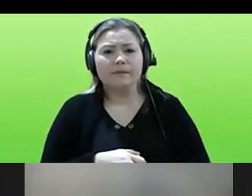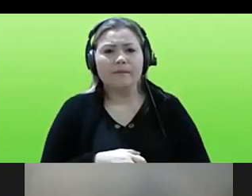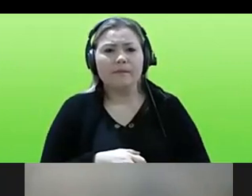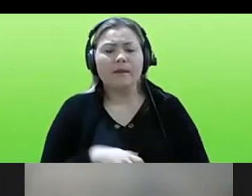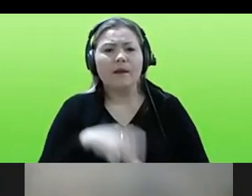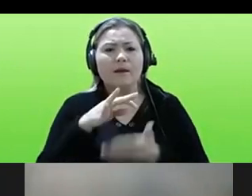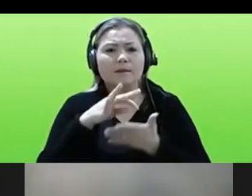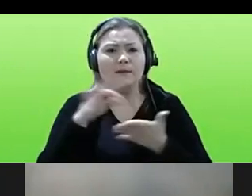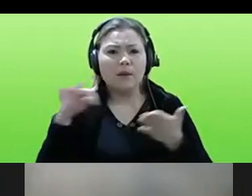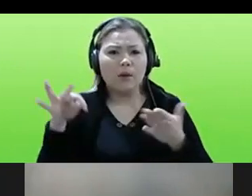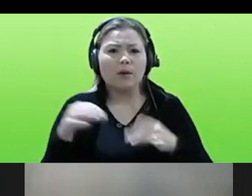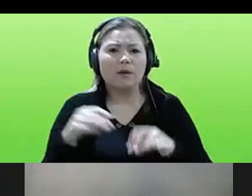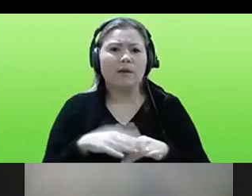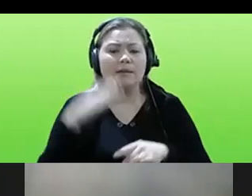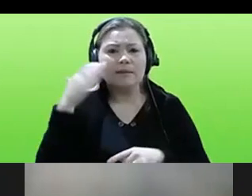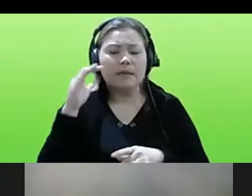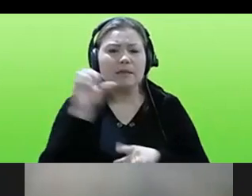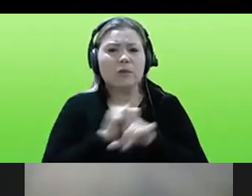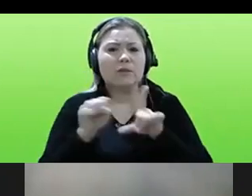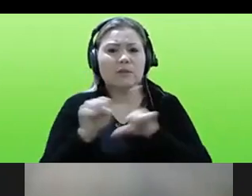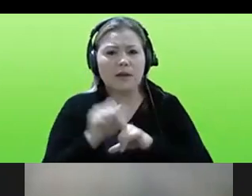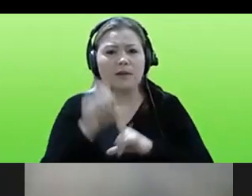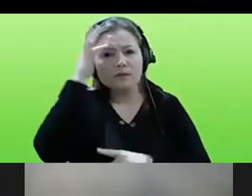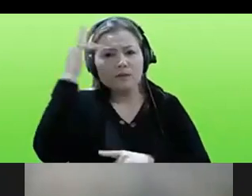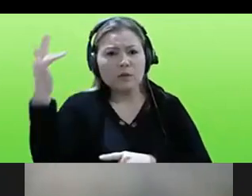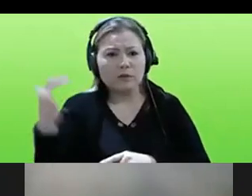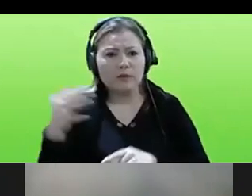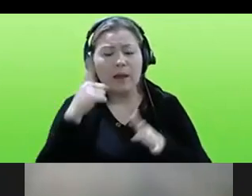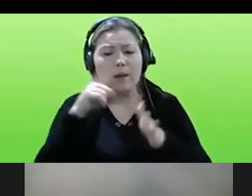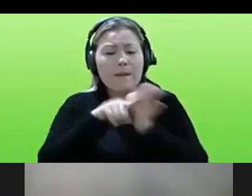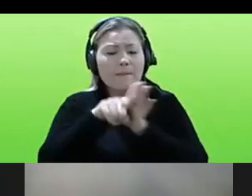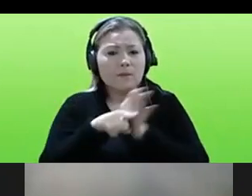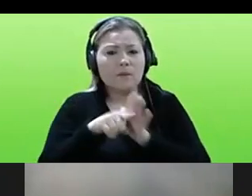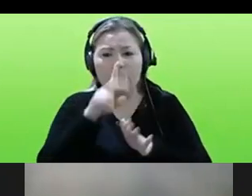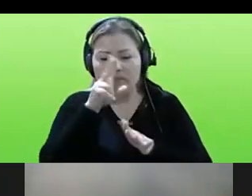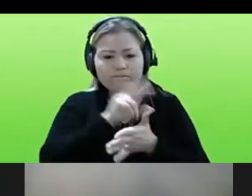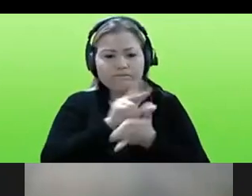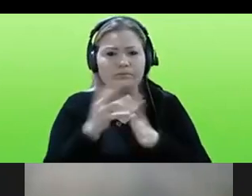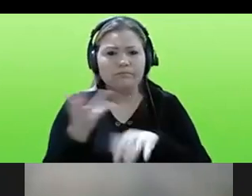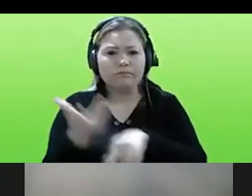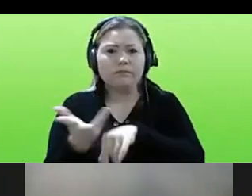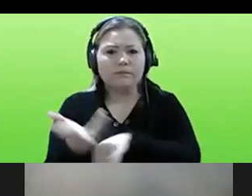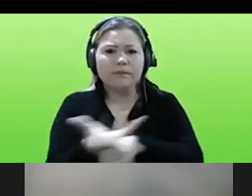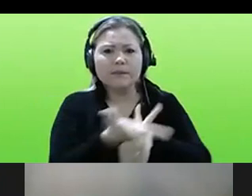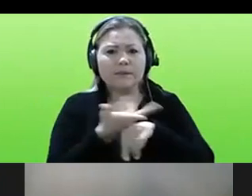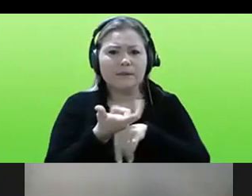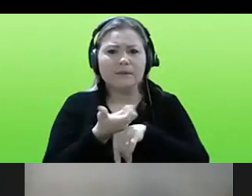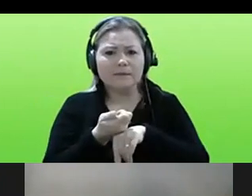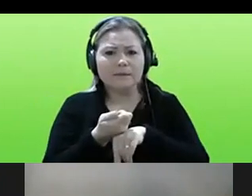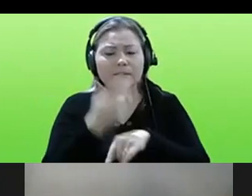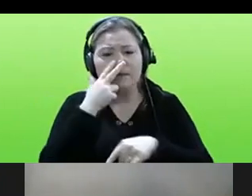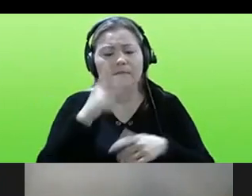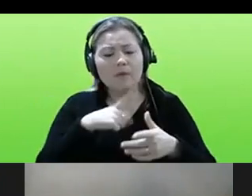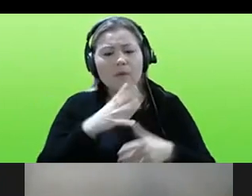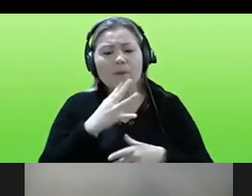teórica em ciências sociais, filosofia, uma pesquisa interdisciplinar, geralmente conhecida